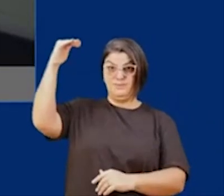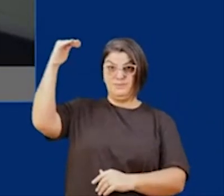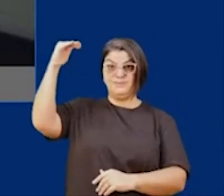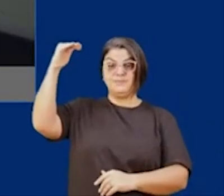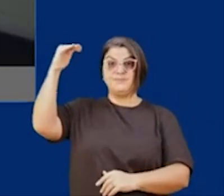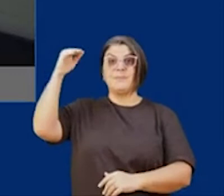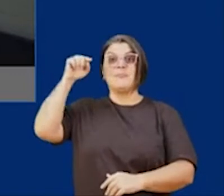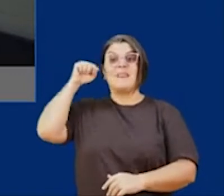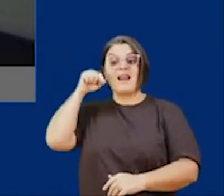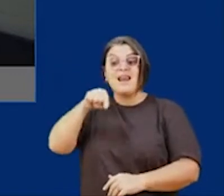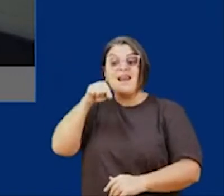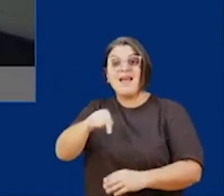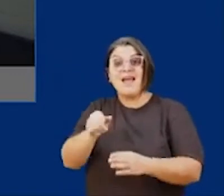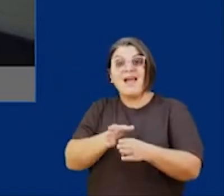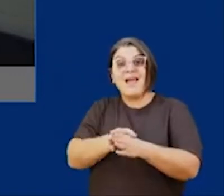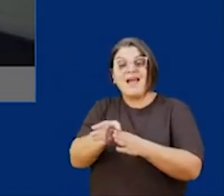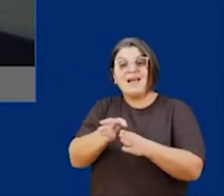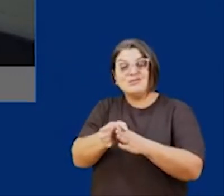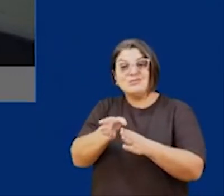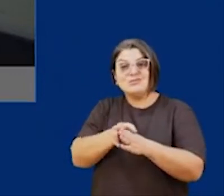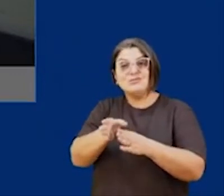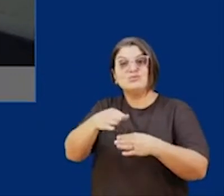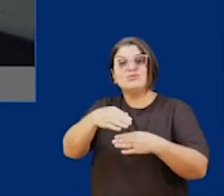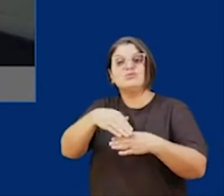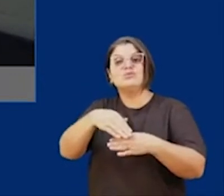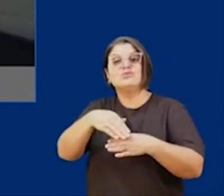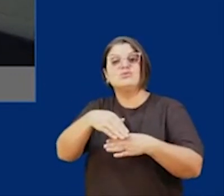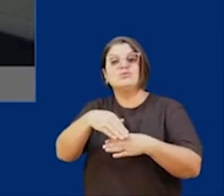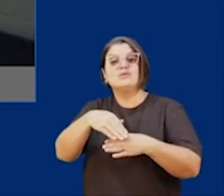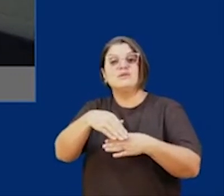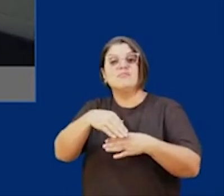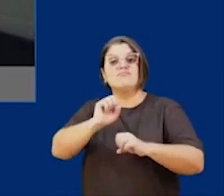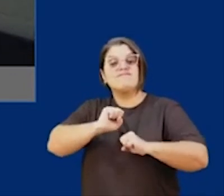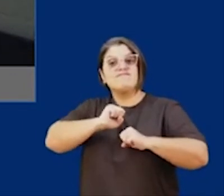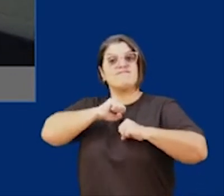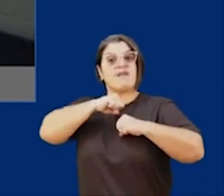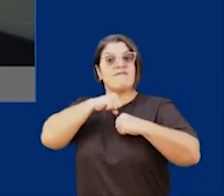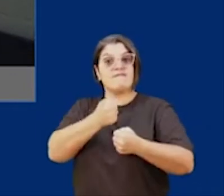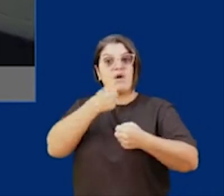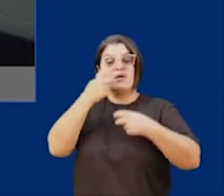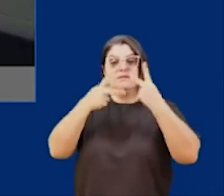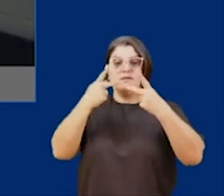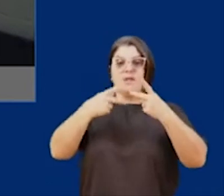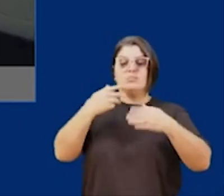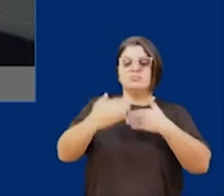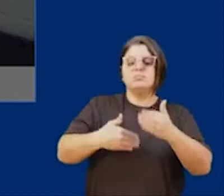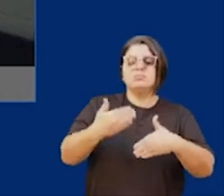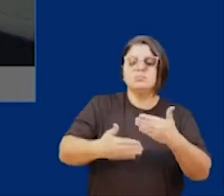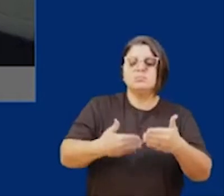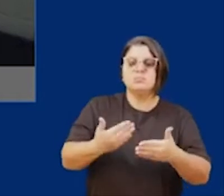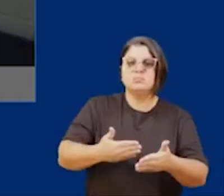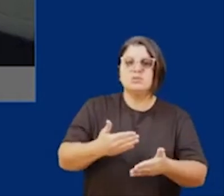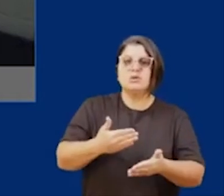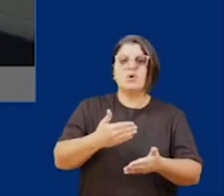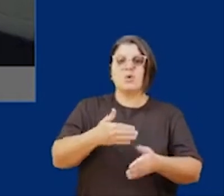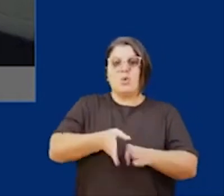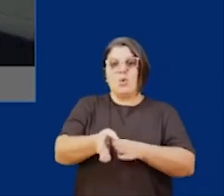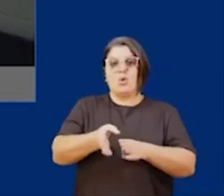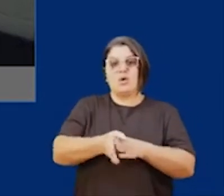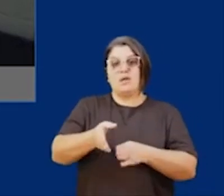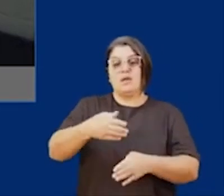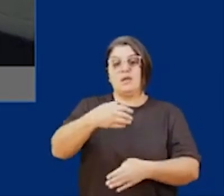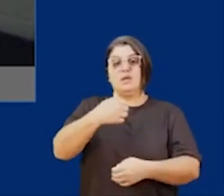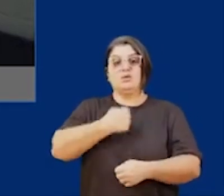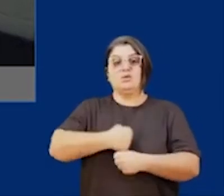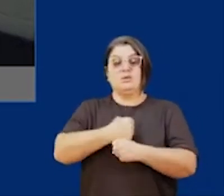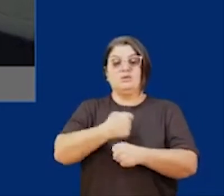guia também reforça, né, Inês, os passos do guia alimentar inicial, que foi criado em 2014, né, então quem